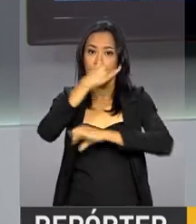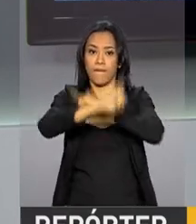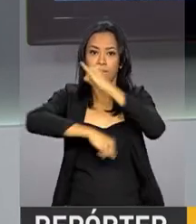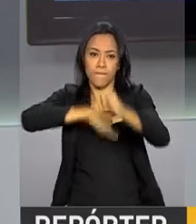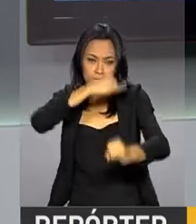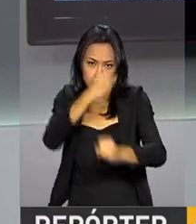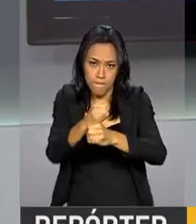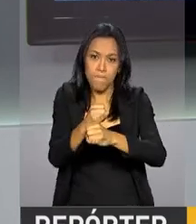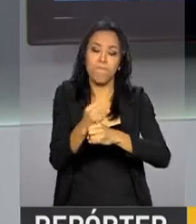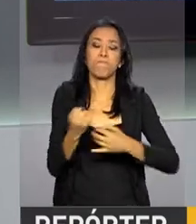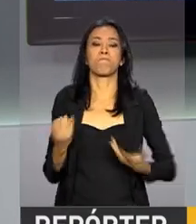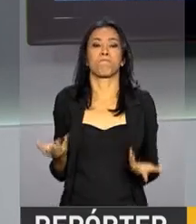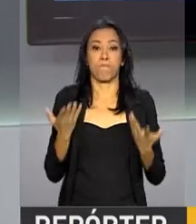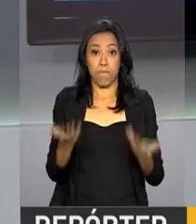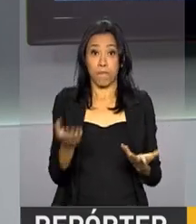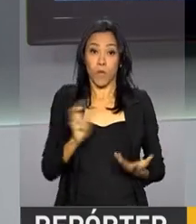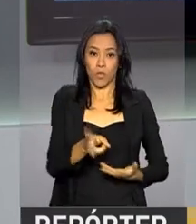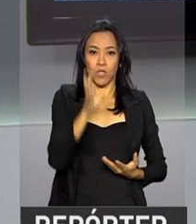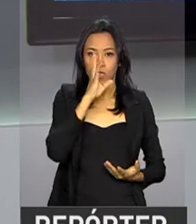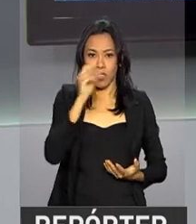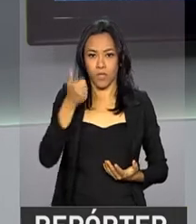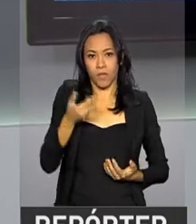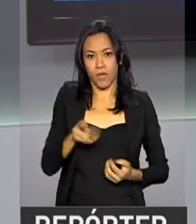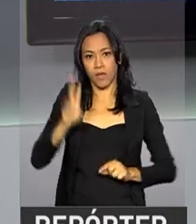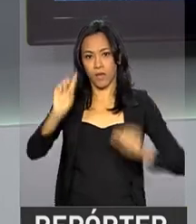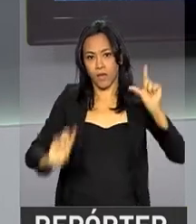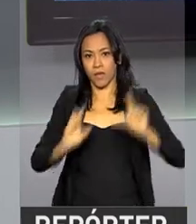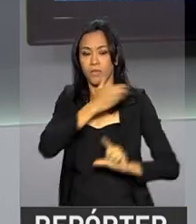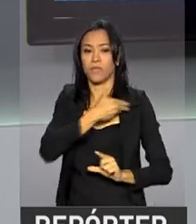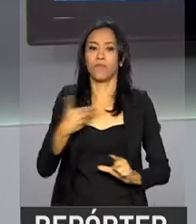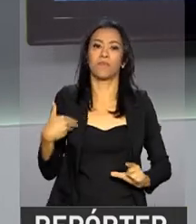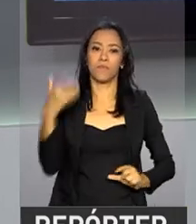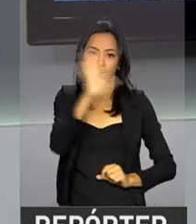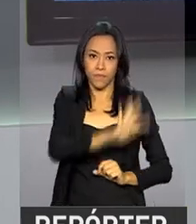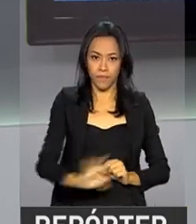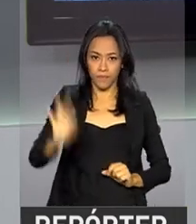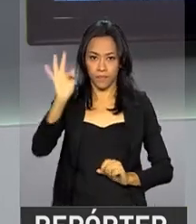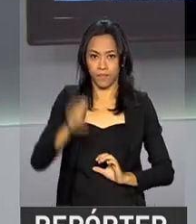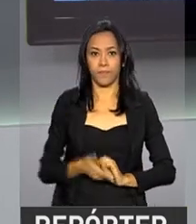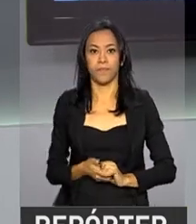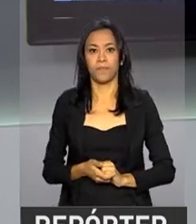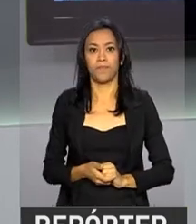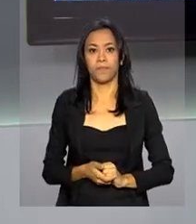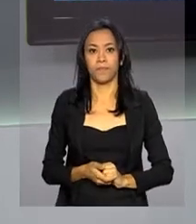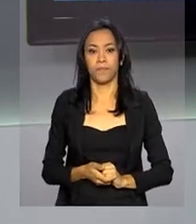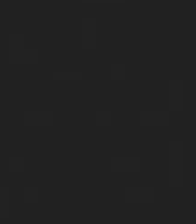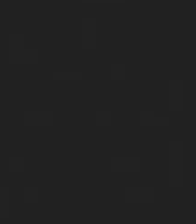página da nbr na internet continue com a gente na nbr a tv do governo federal